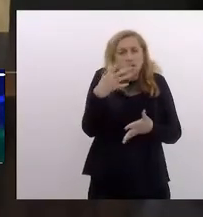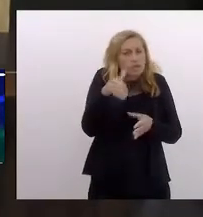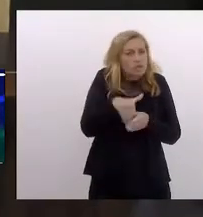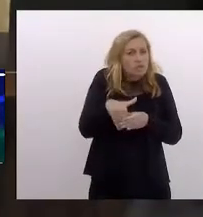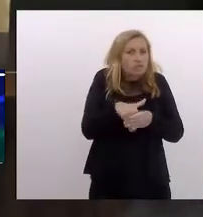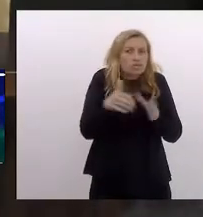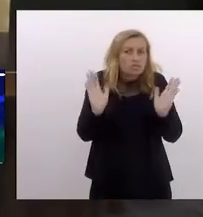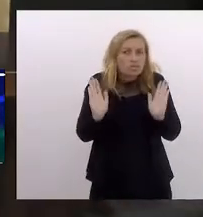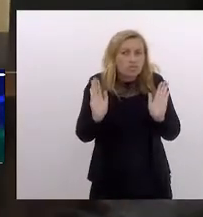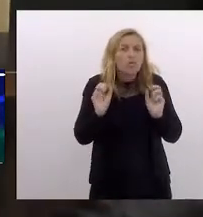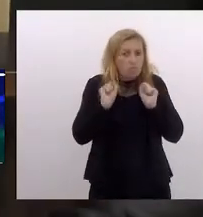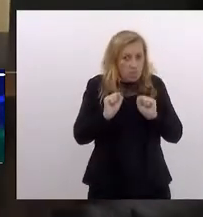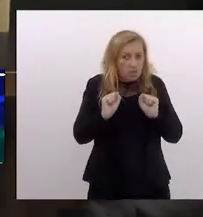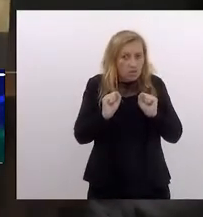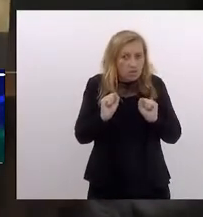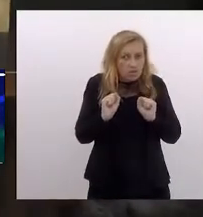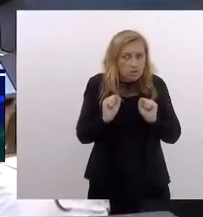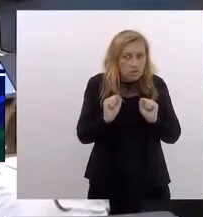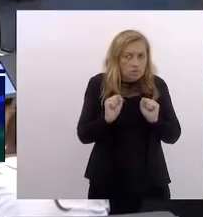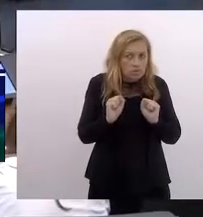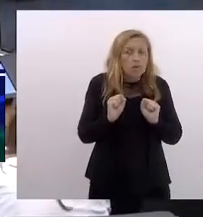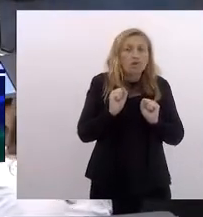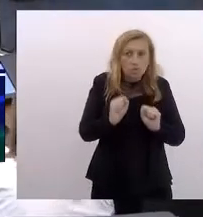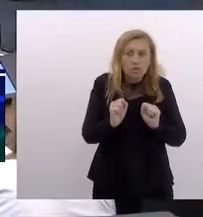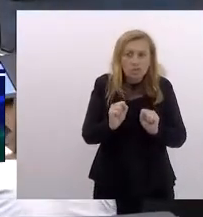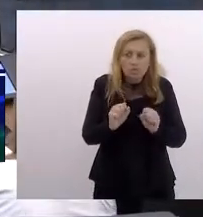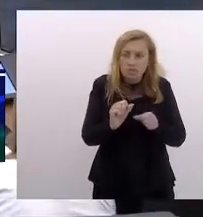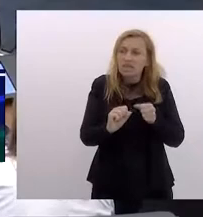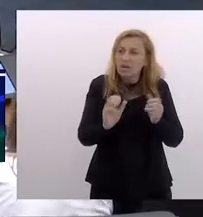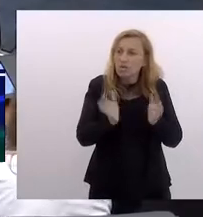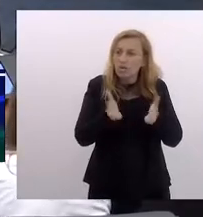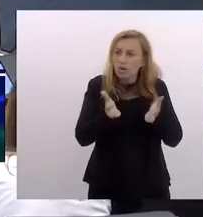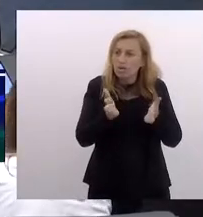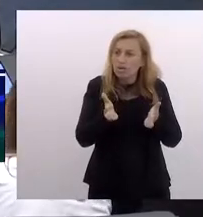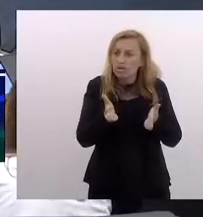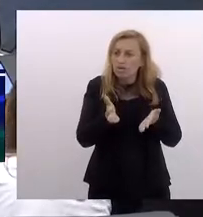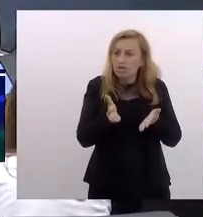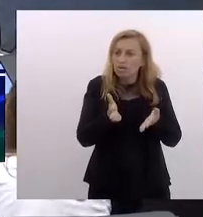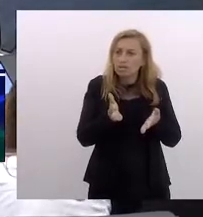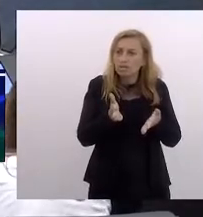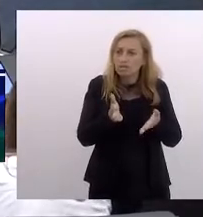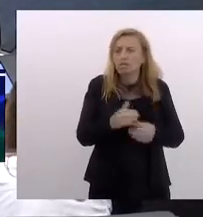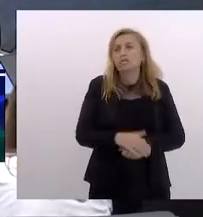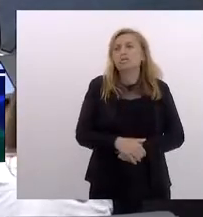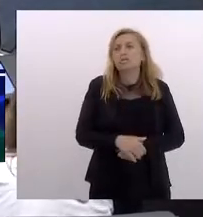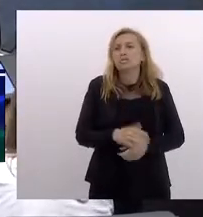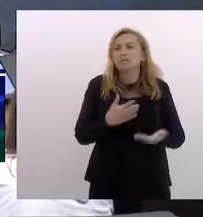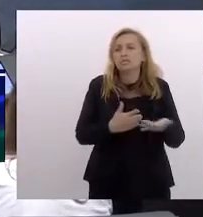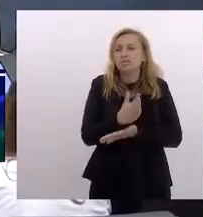votações podemos não podemos fazer agora é muito grande